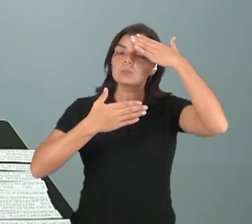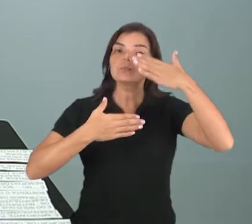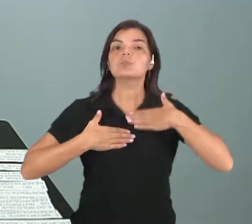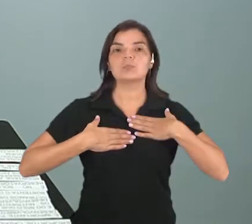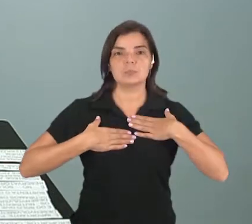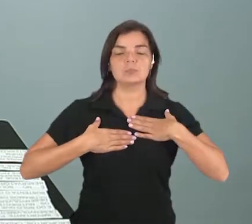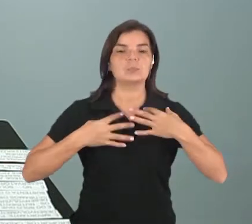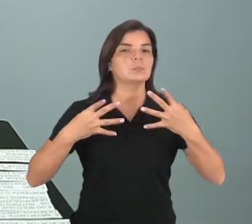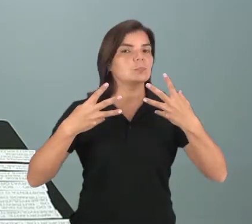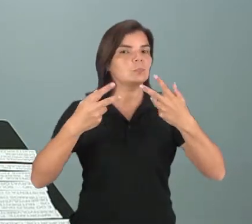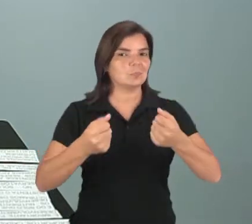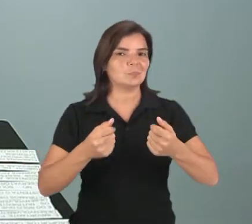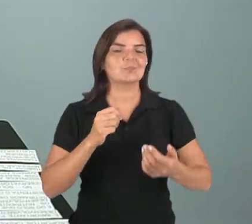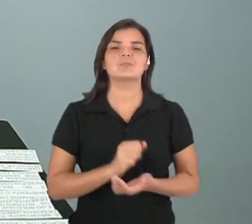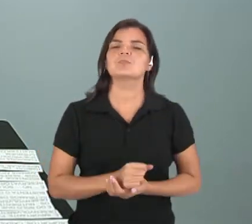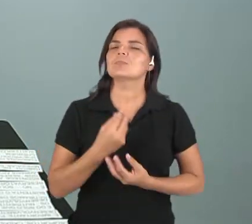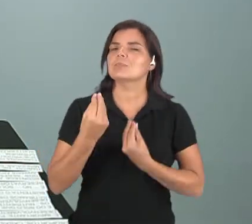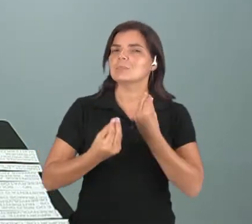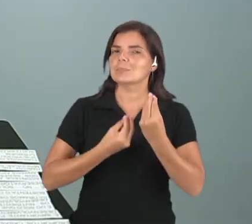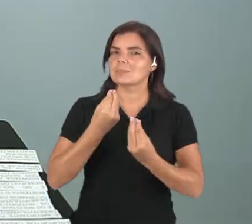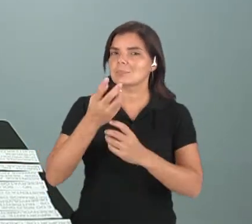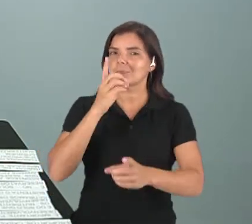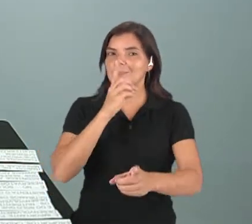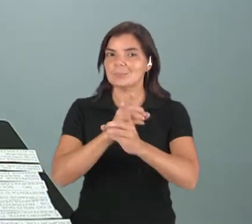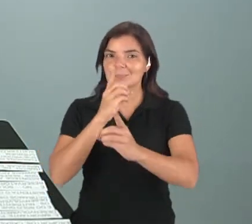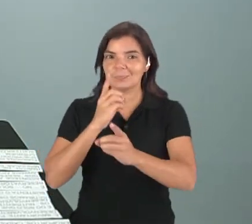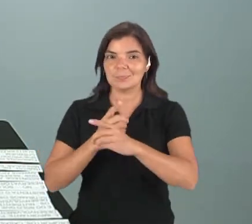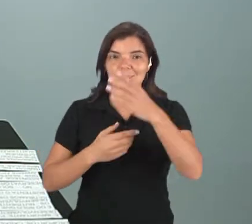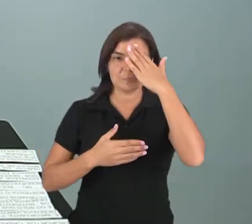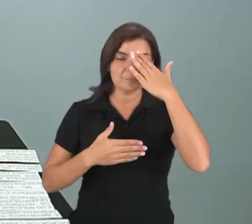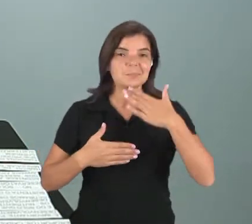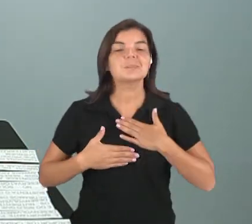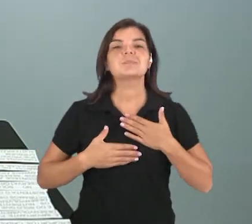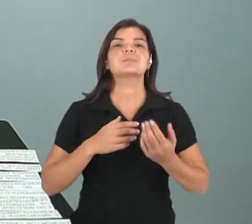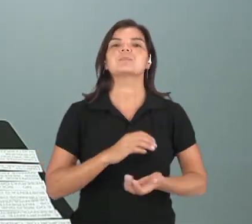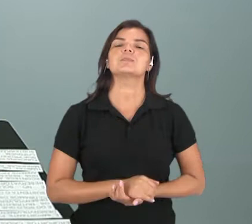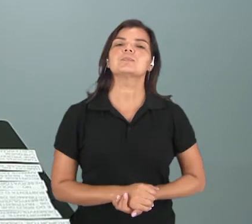humano. Vamos ver de que forma ela é encontrada no corpo humano?